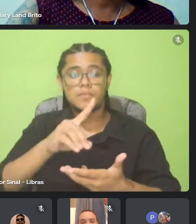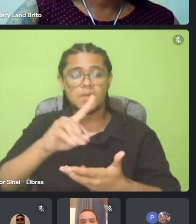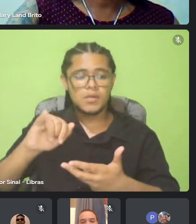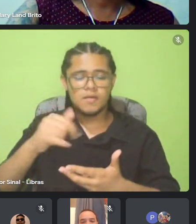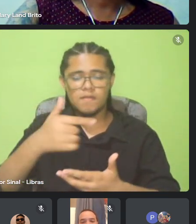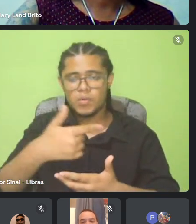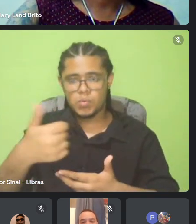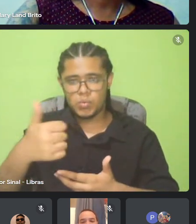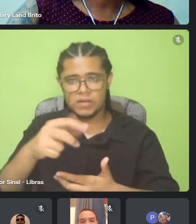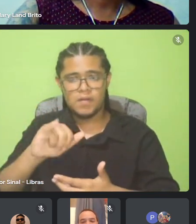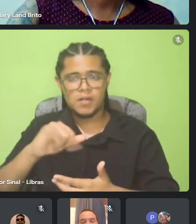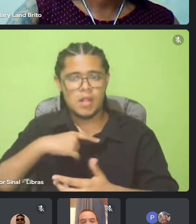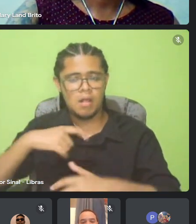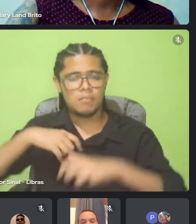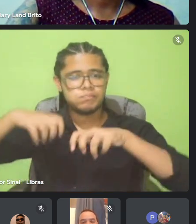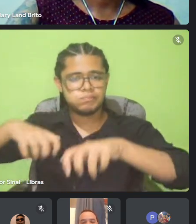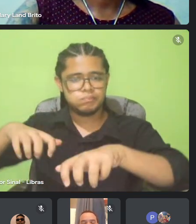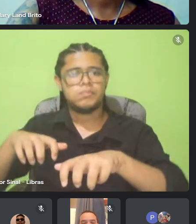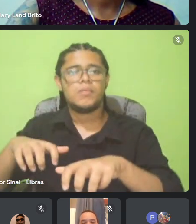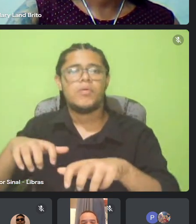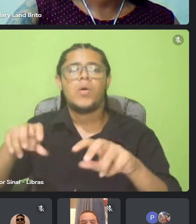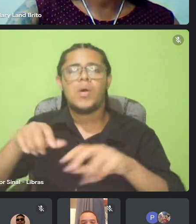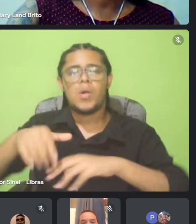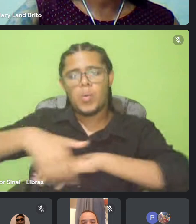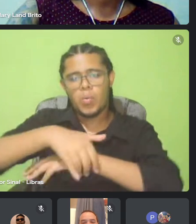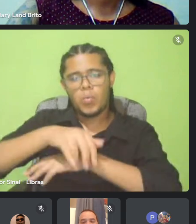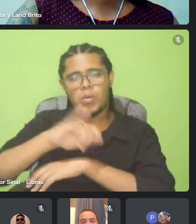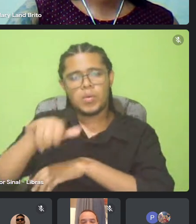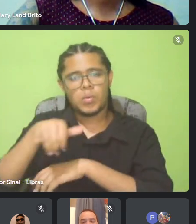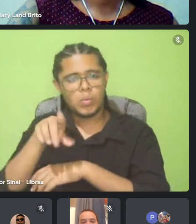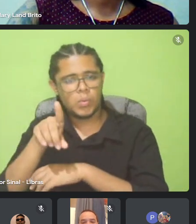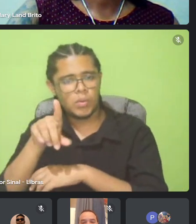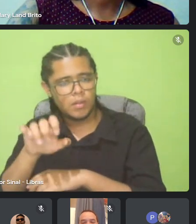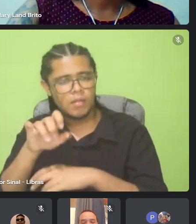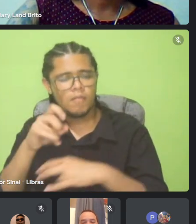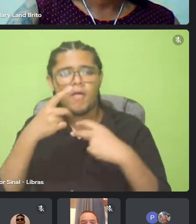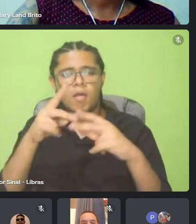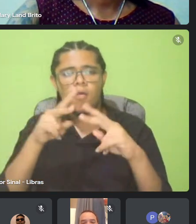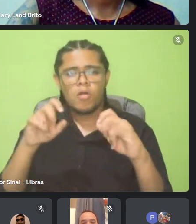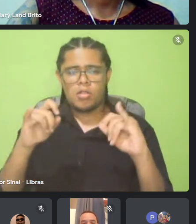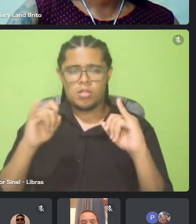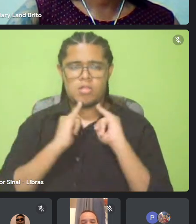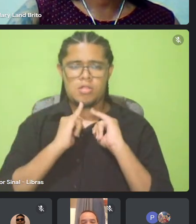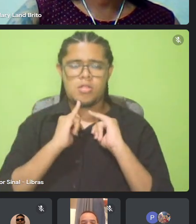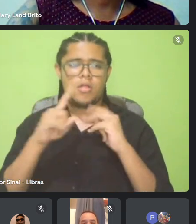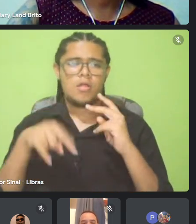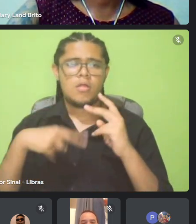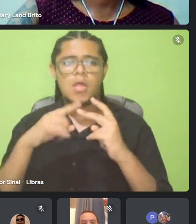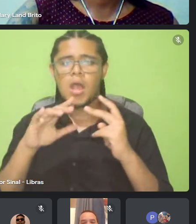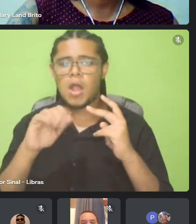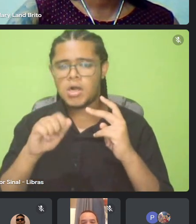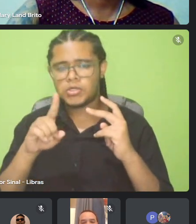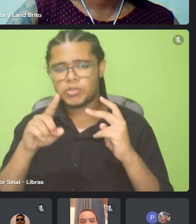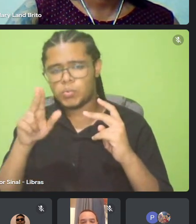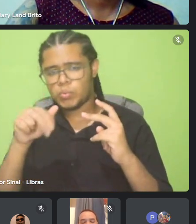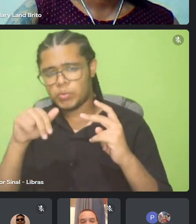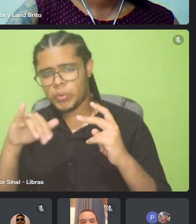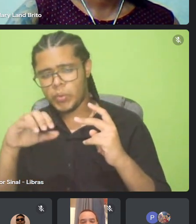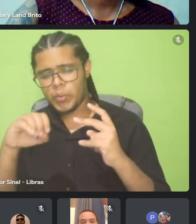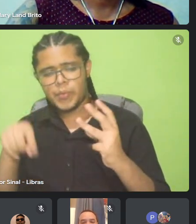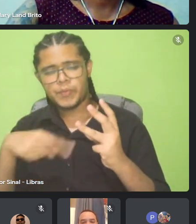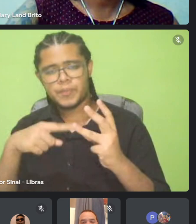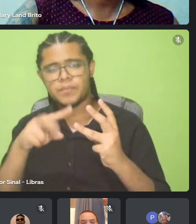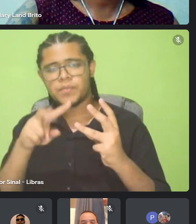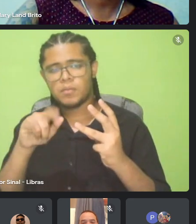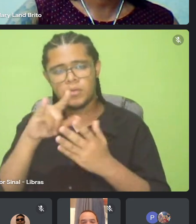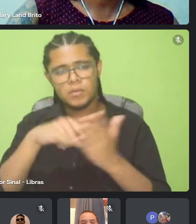Pop Rua Jude, questões de NSS, Cade Único, questões de documentos. Então, se tu